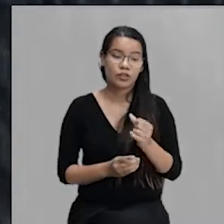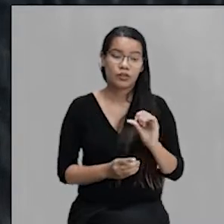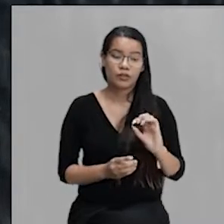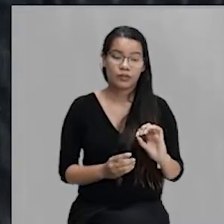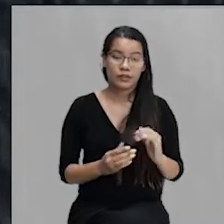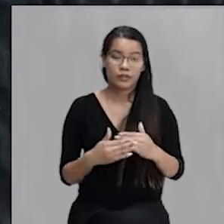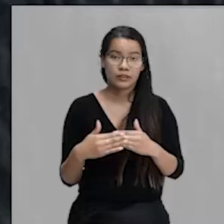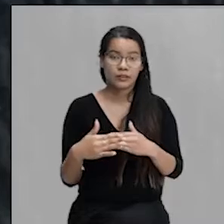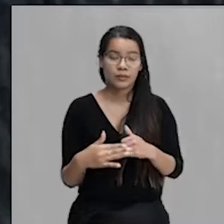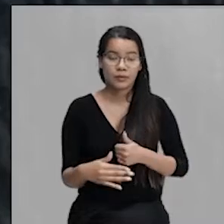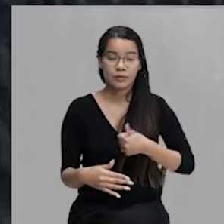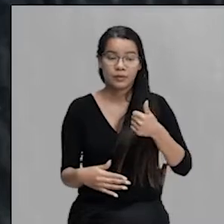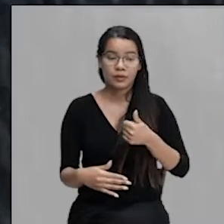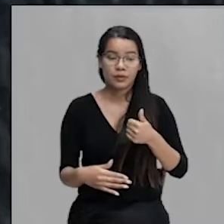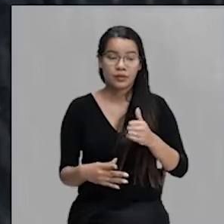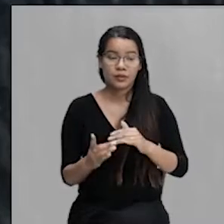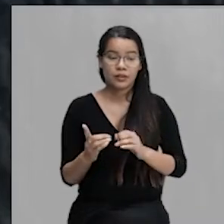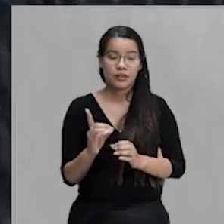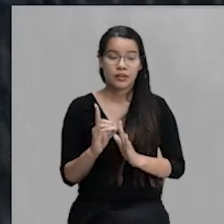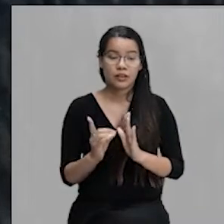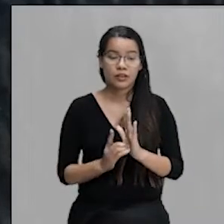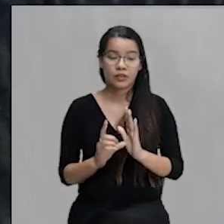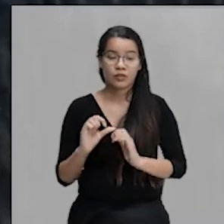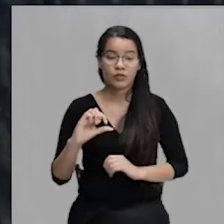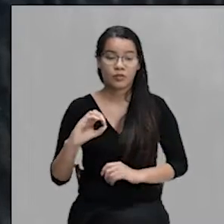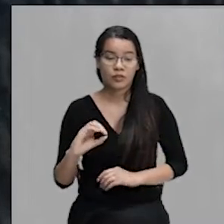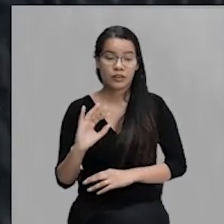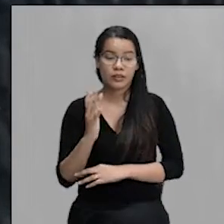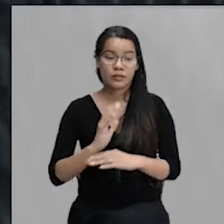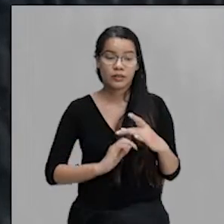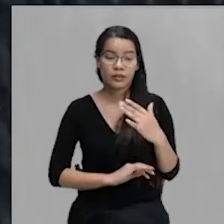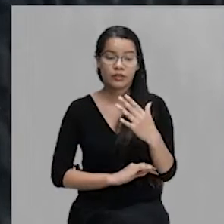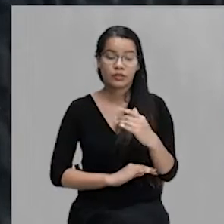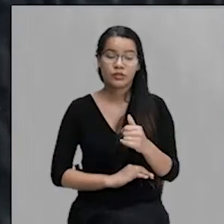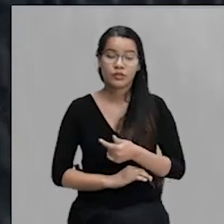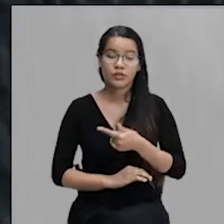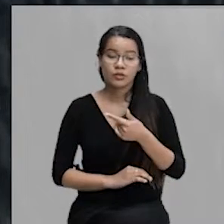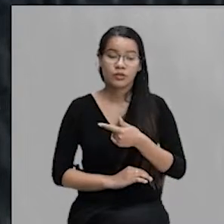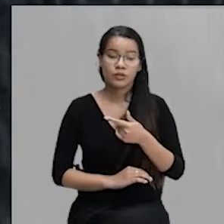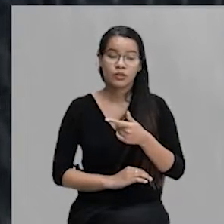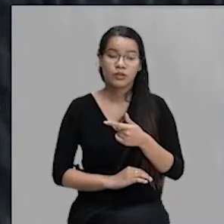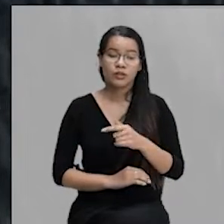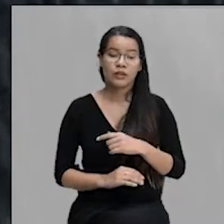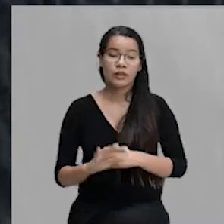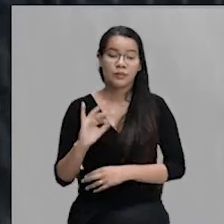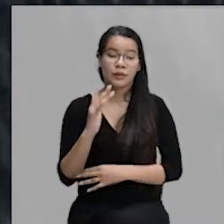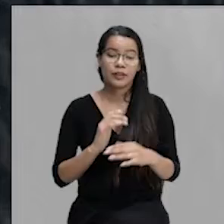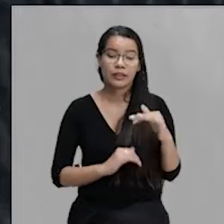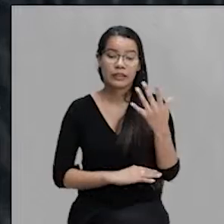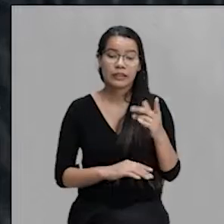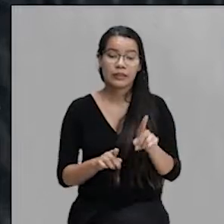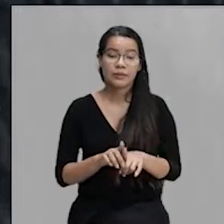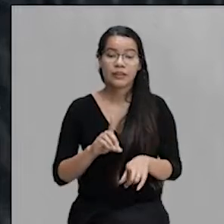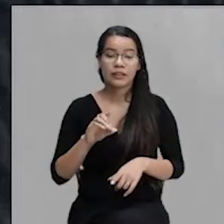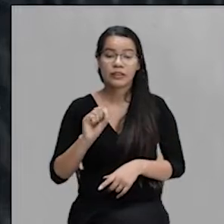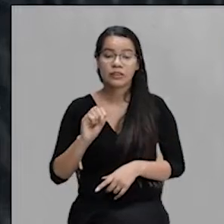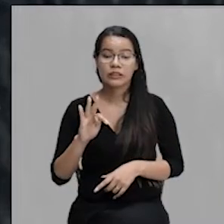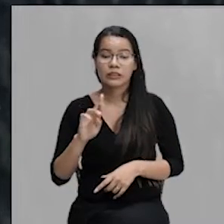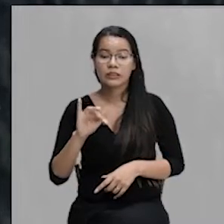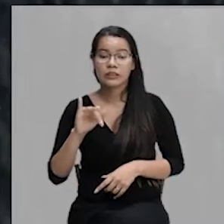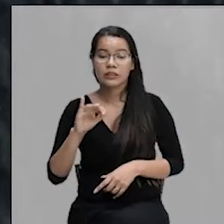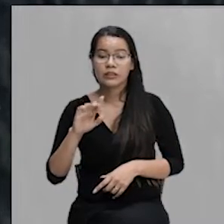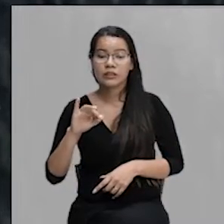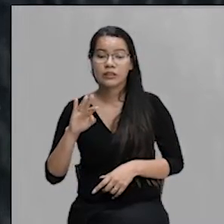tópico, década de 90 e a questão ambiental. Segundo, questão ambiental e